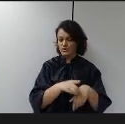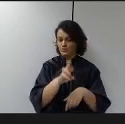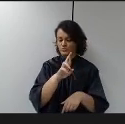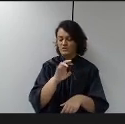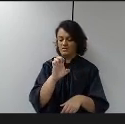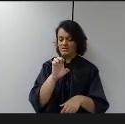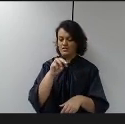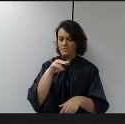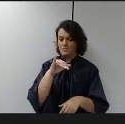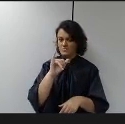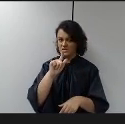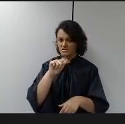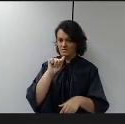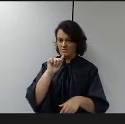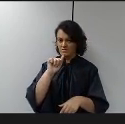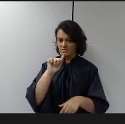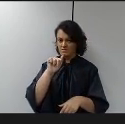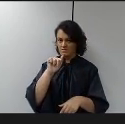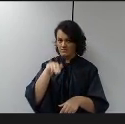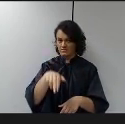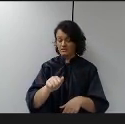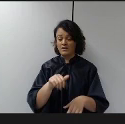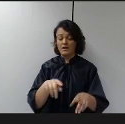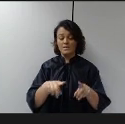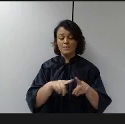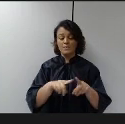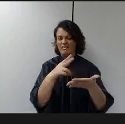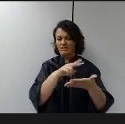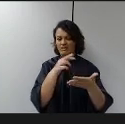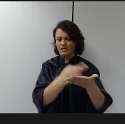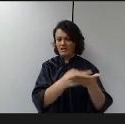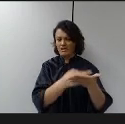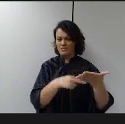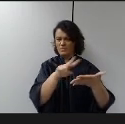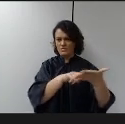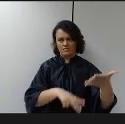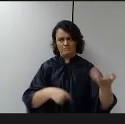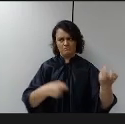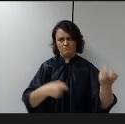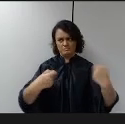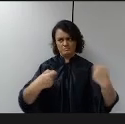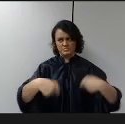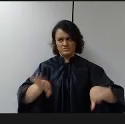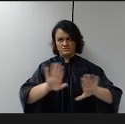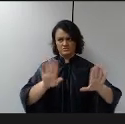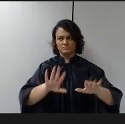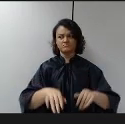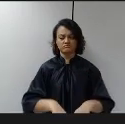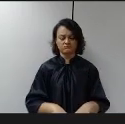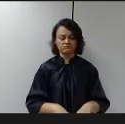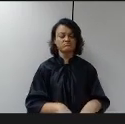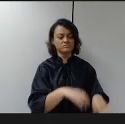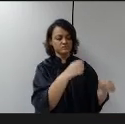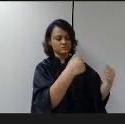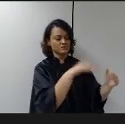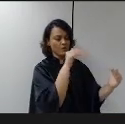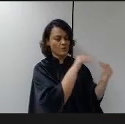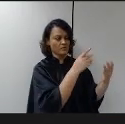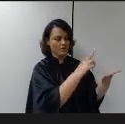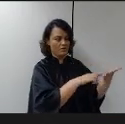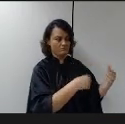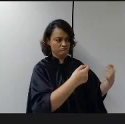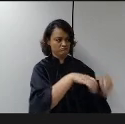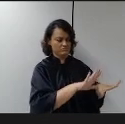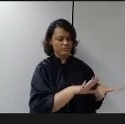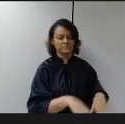se dispensam a leitura do relatório. Sim, senhor presidente. Então, doutora Emiliana, pelo